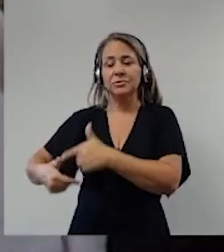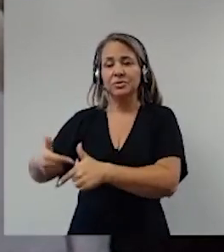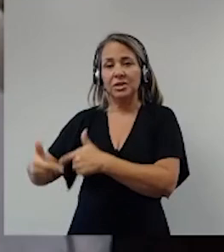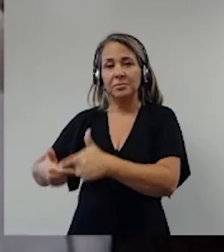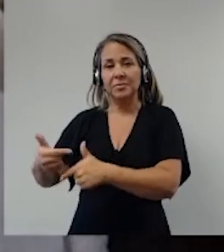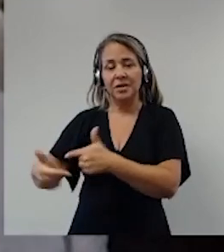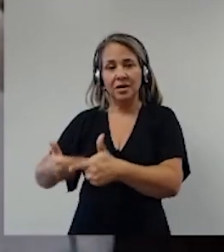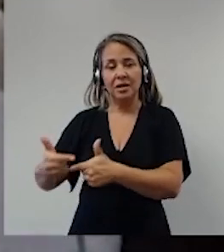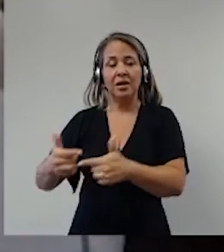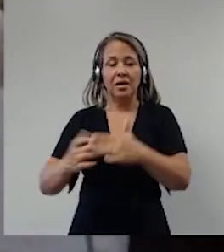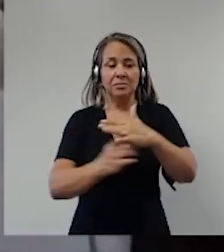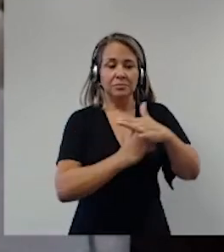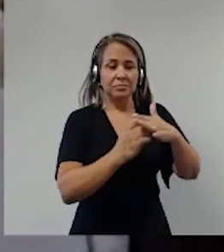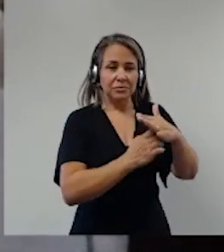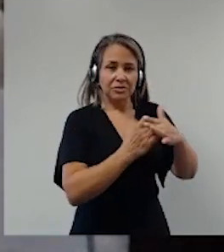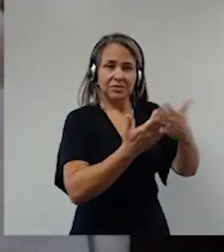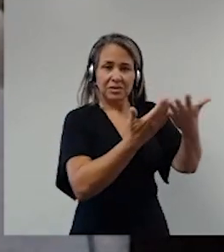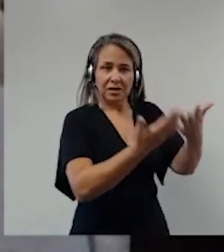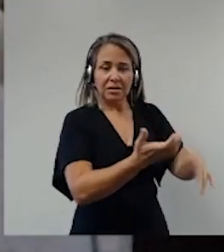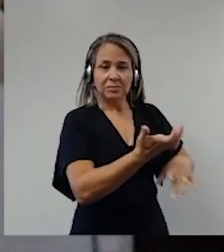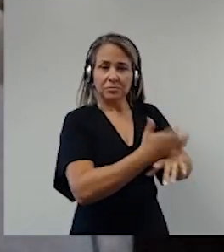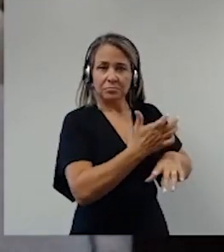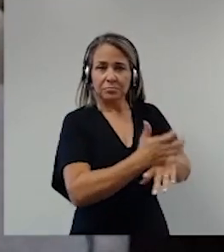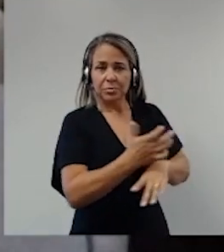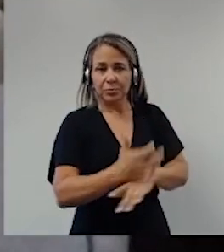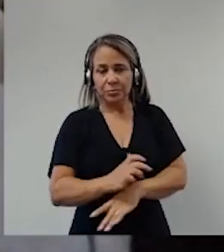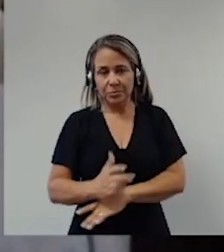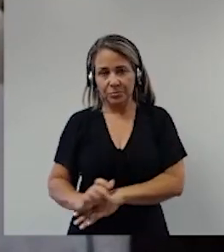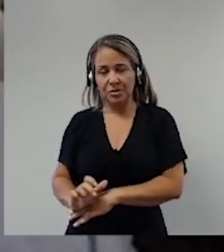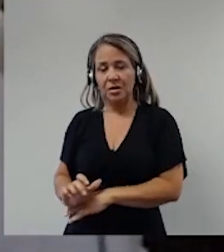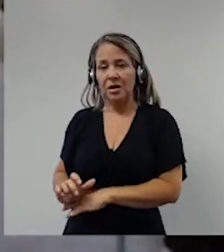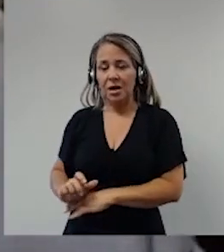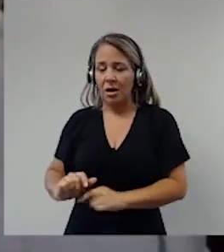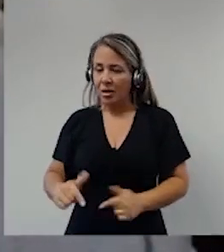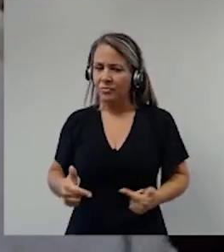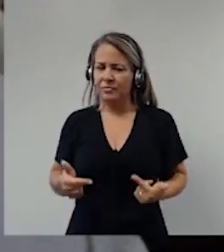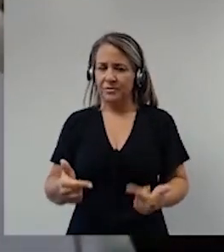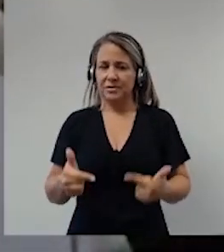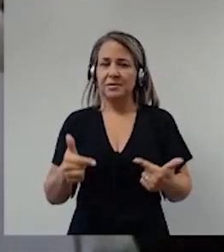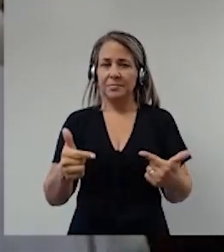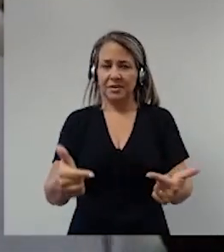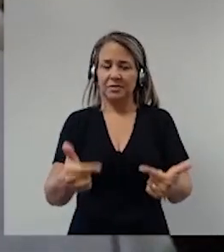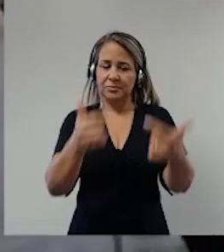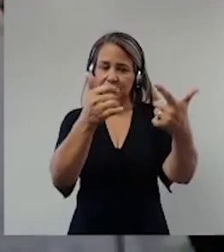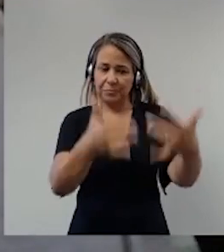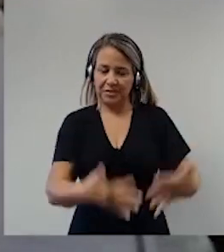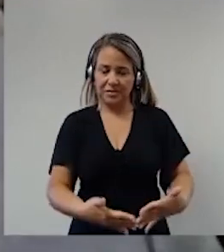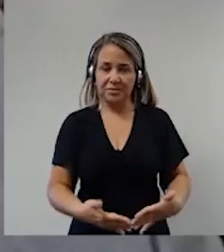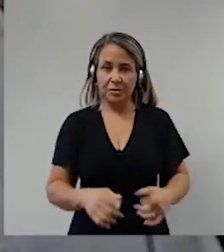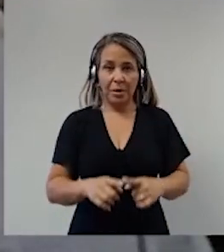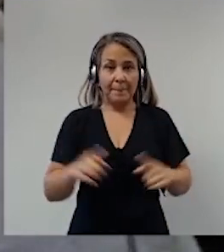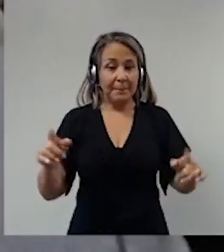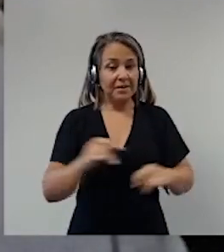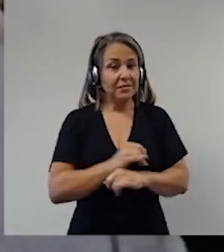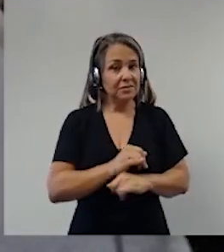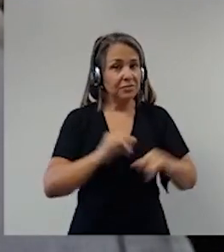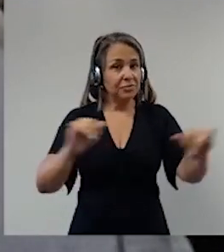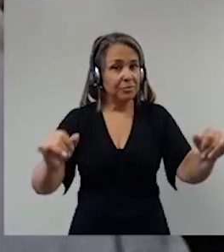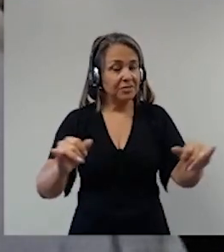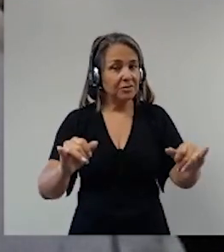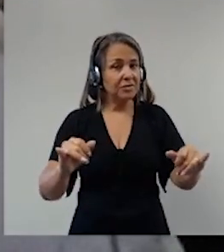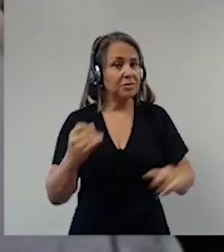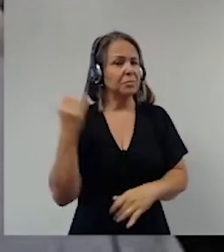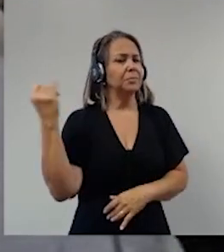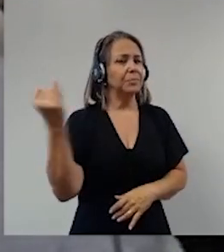atividade estatal no que diz respeito ao enfrentamento, mas essas informações são